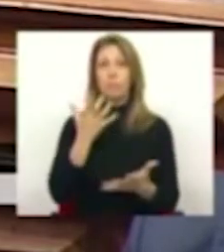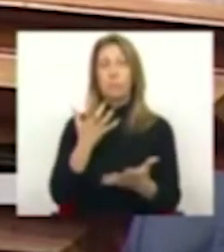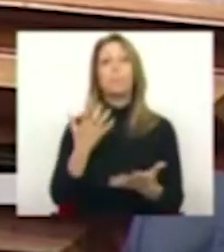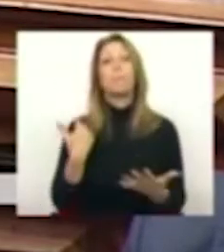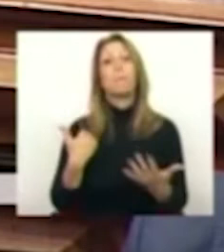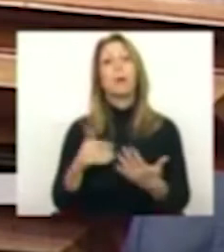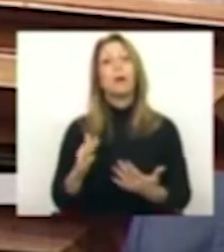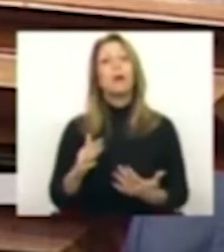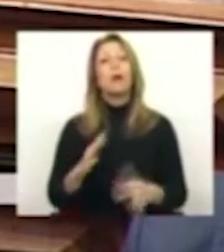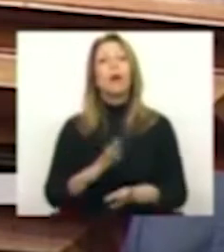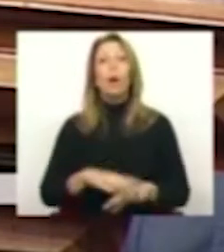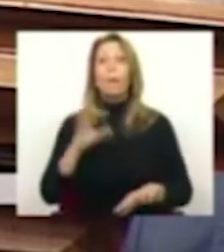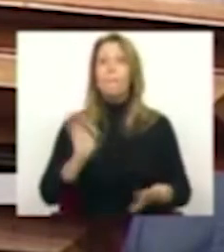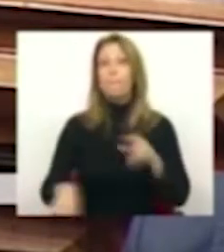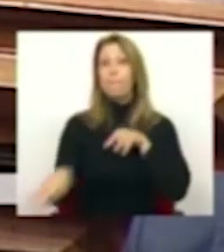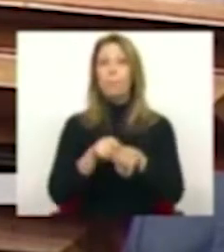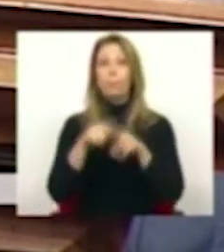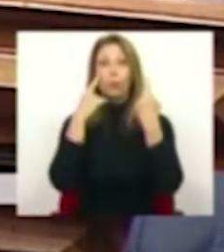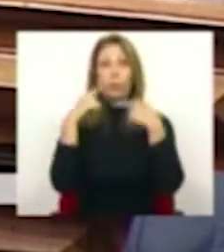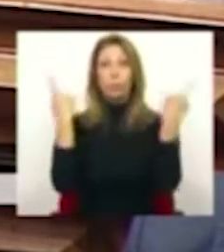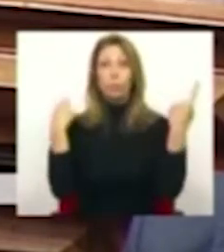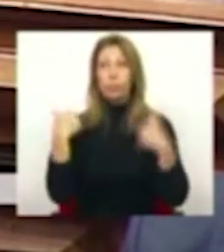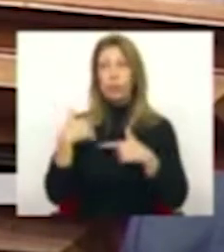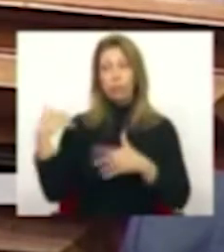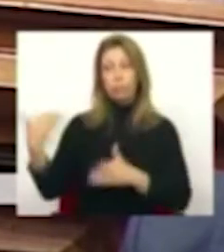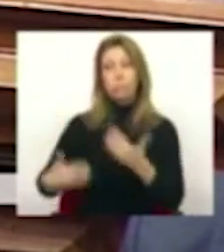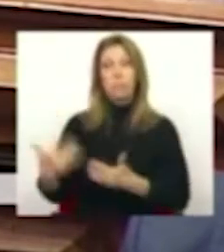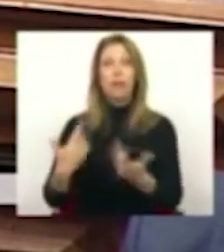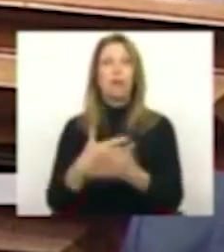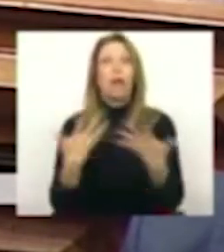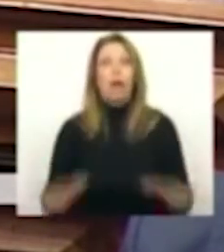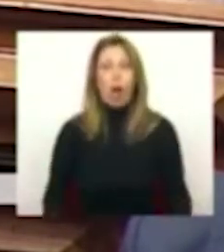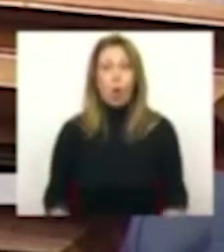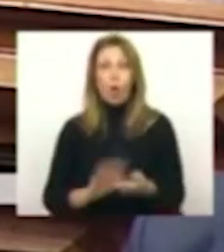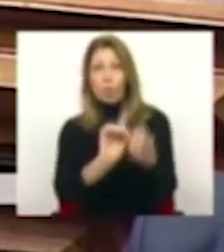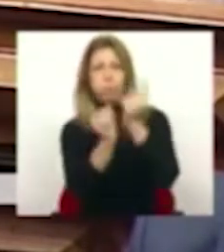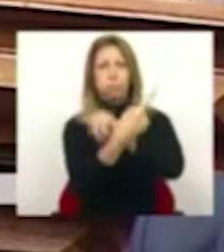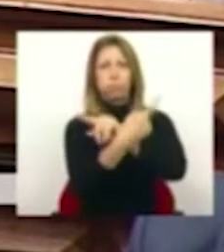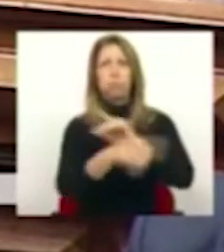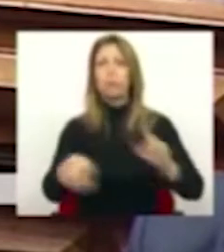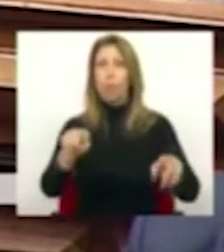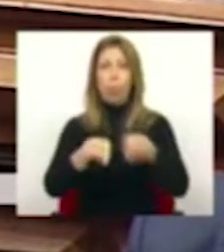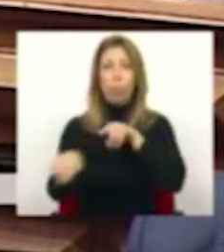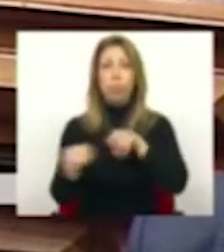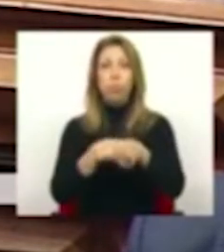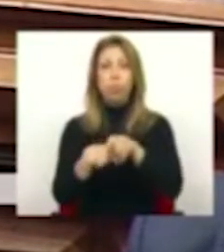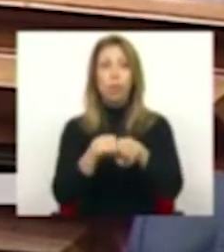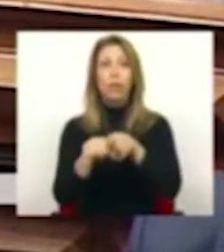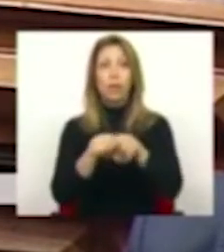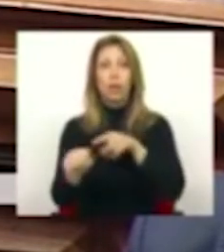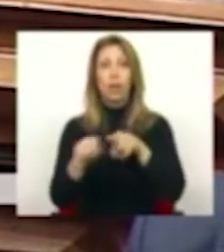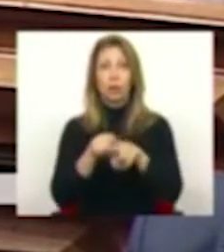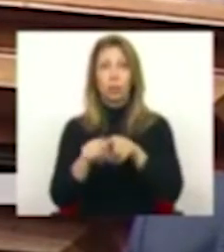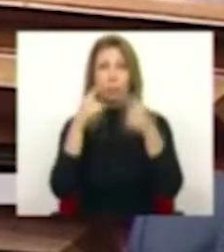são fruto das políticas públicas levadas a cabo, da inversão das políticas desastrosas económicas do tempo